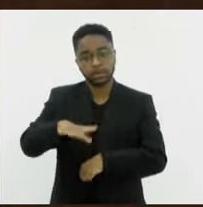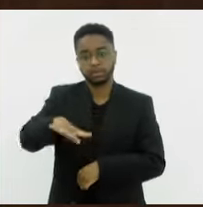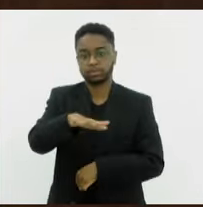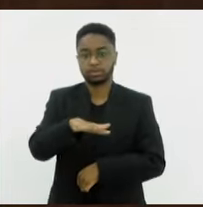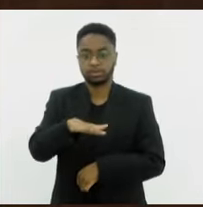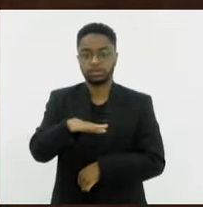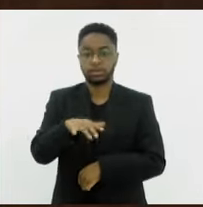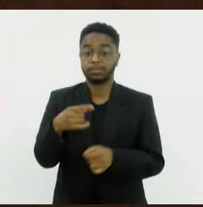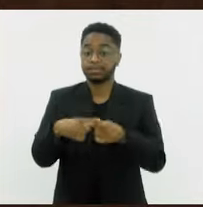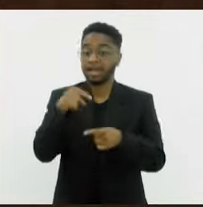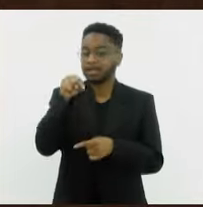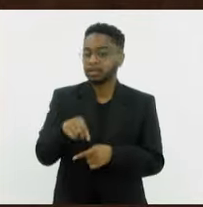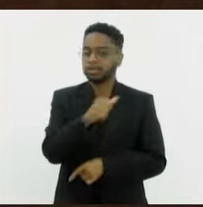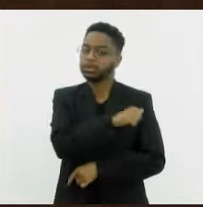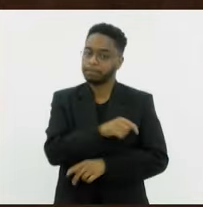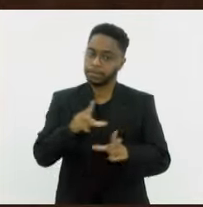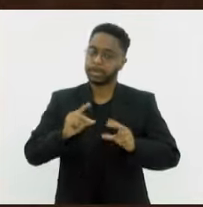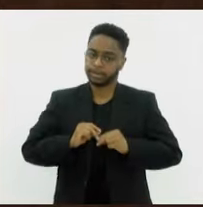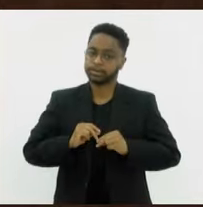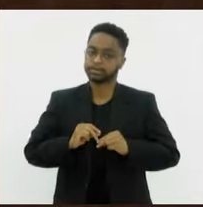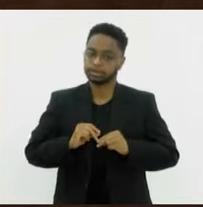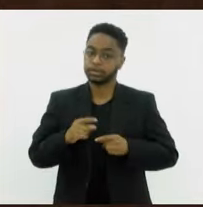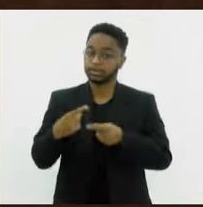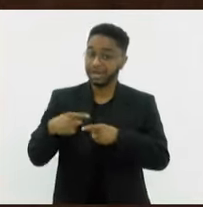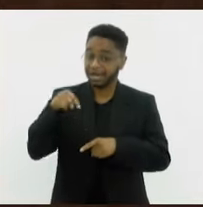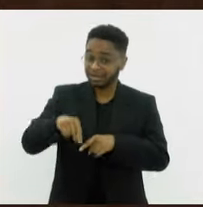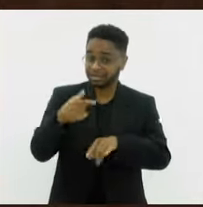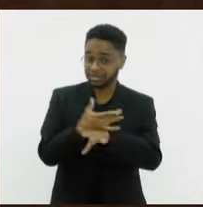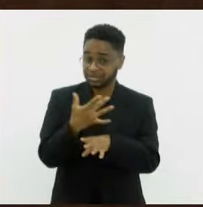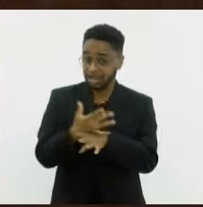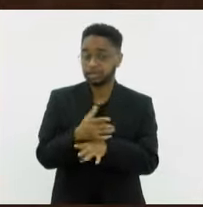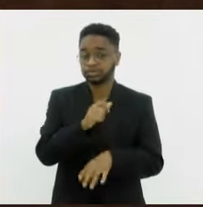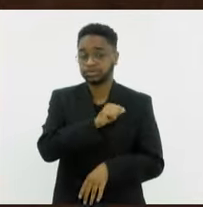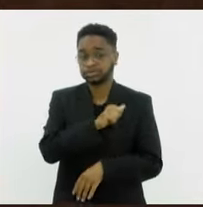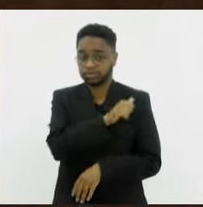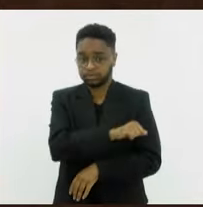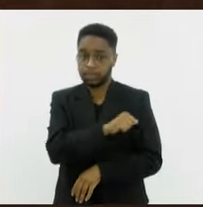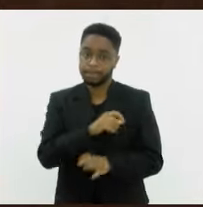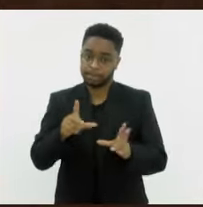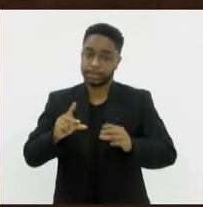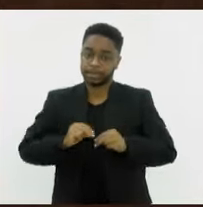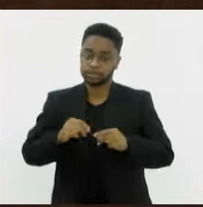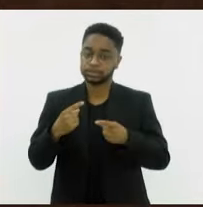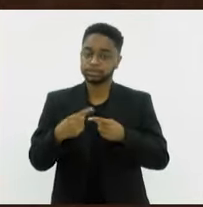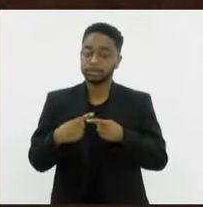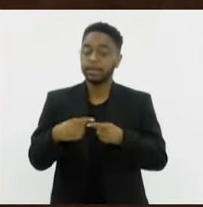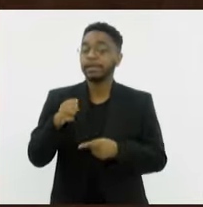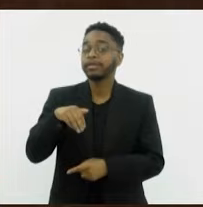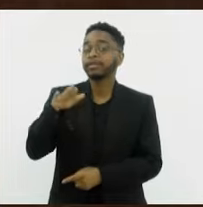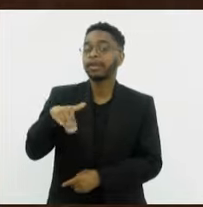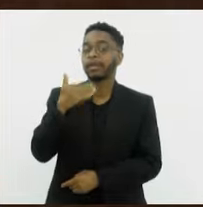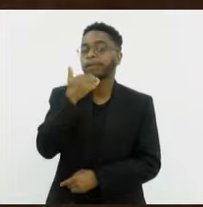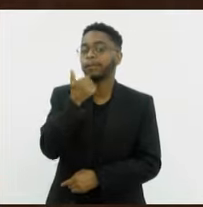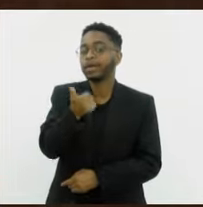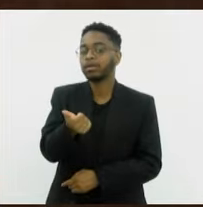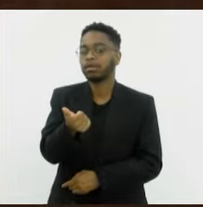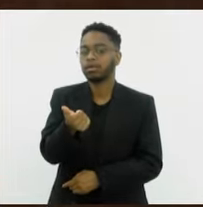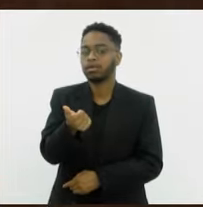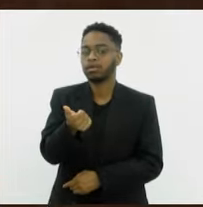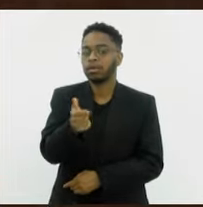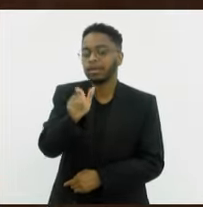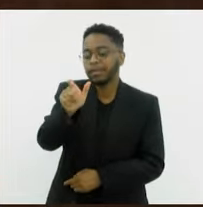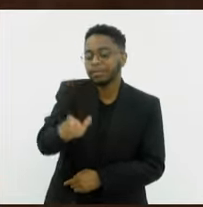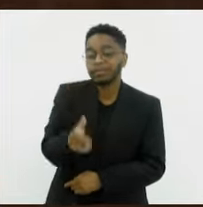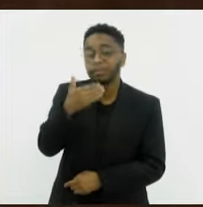Eu acho que o Rio de Janeiro merece isso. A cidade do Rio de Janeiro merece isso. Quem é o melhor, quem é a melhor